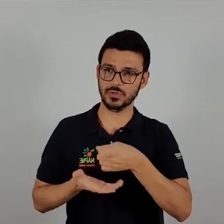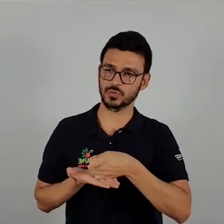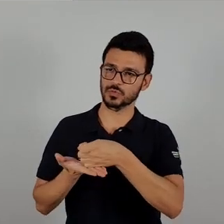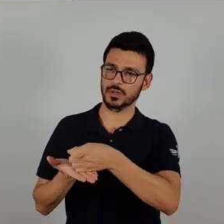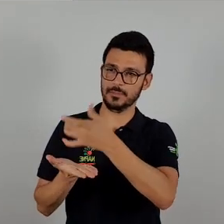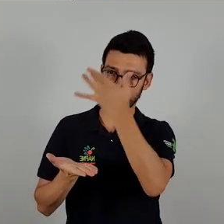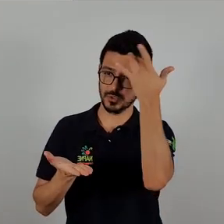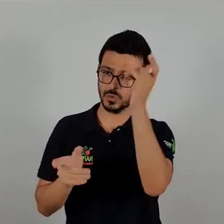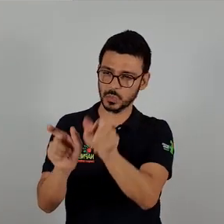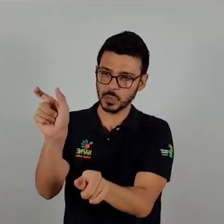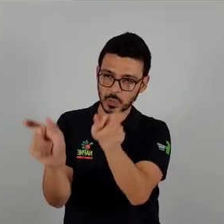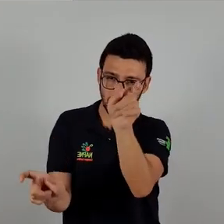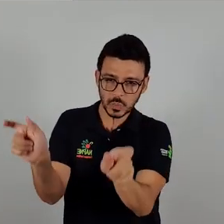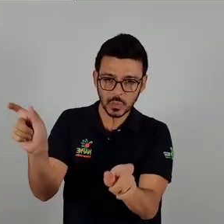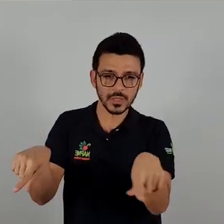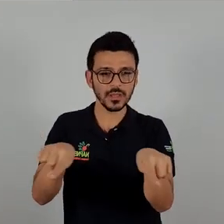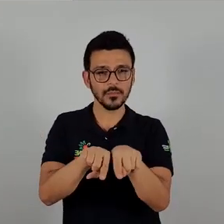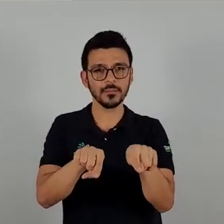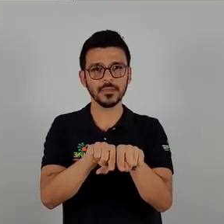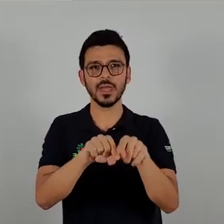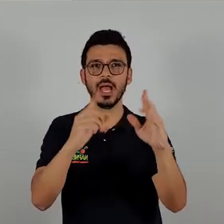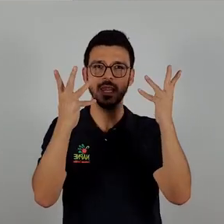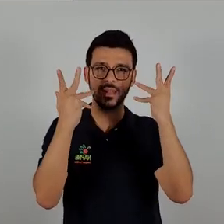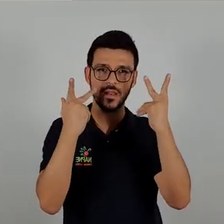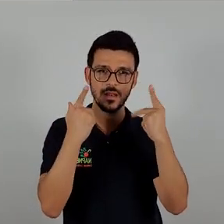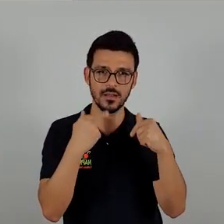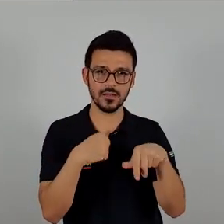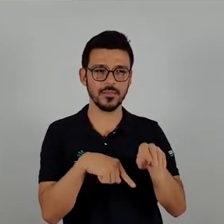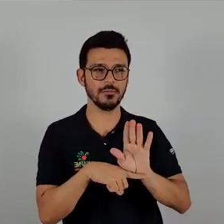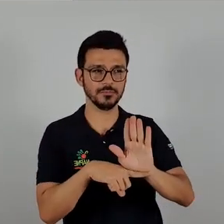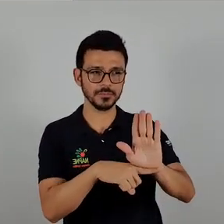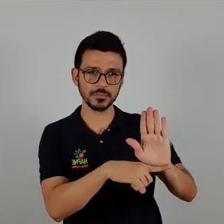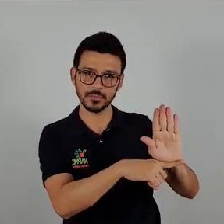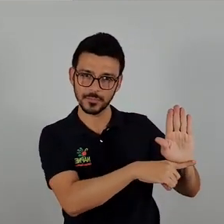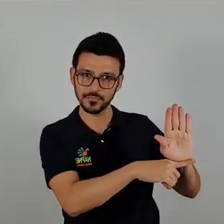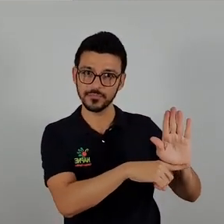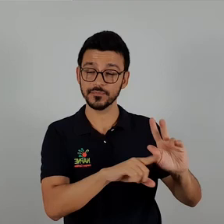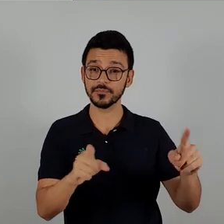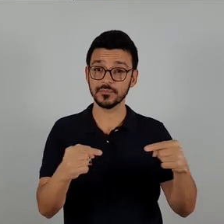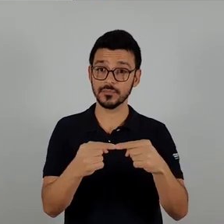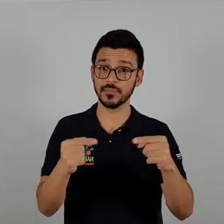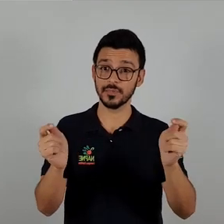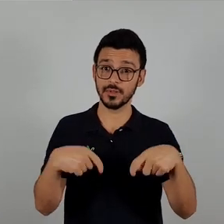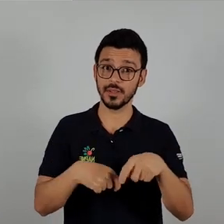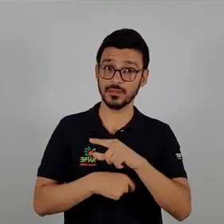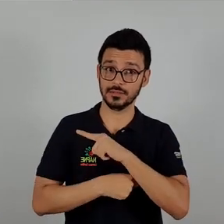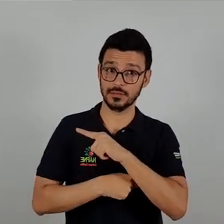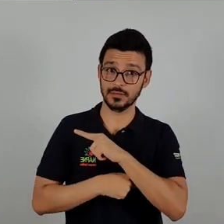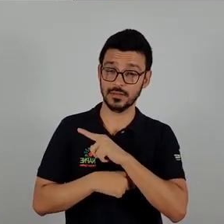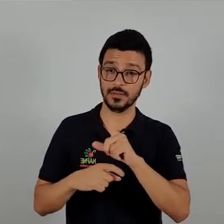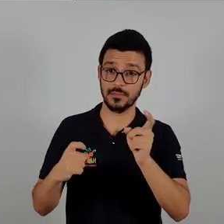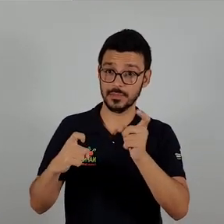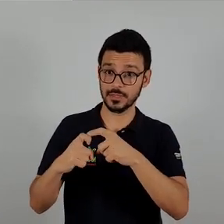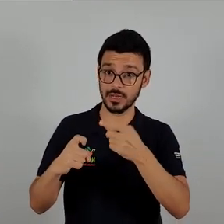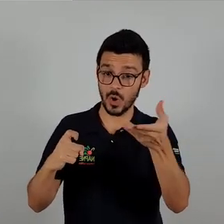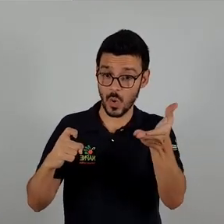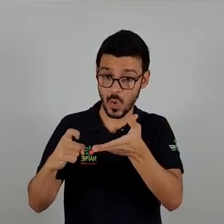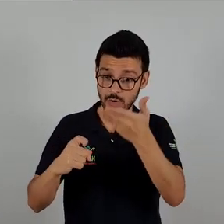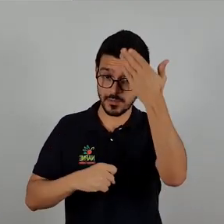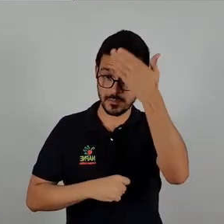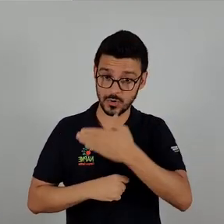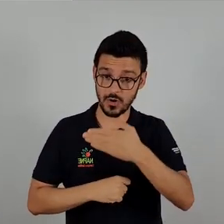certo desde muito tempo atrás. E esse convite, então, eu atendi com muito carinho para falar sobre a fitoterapia chinesa. Nós teríamos